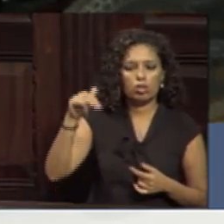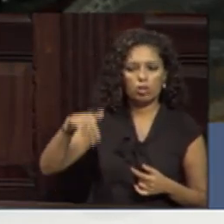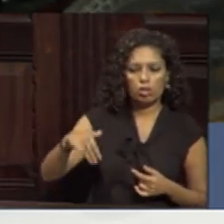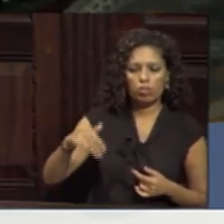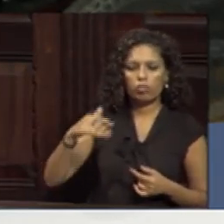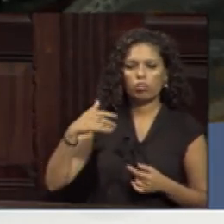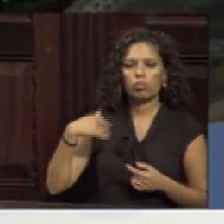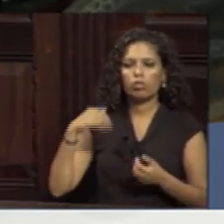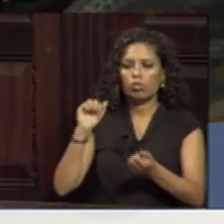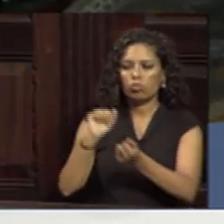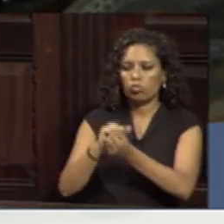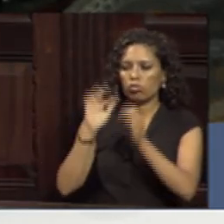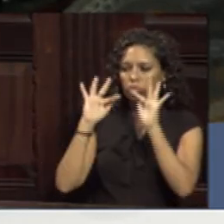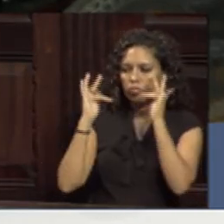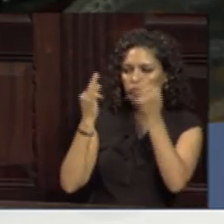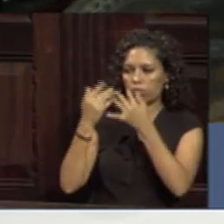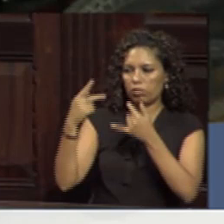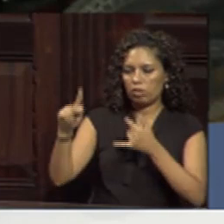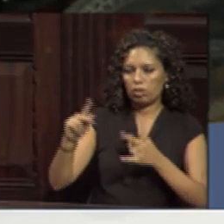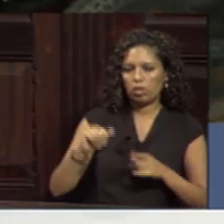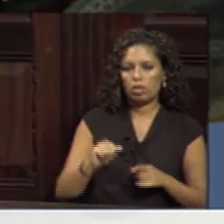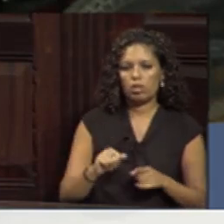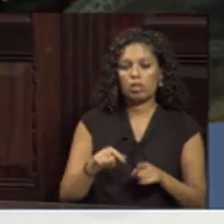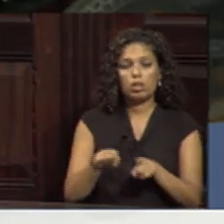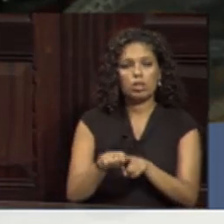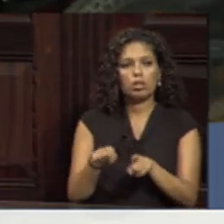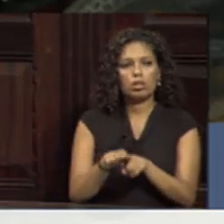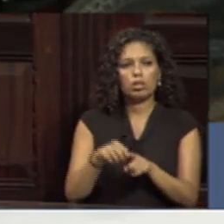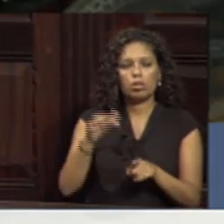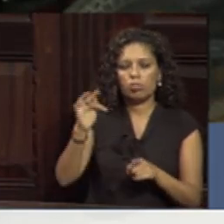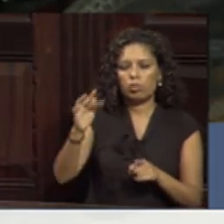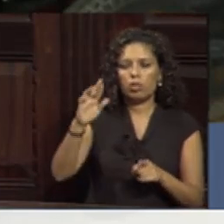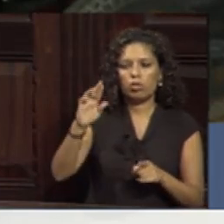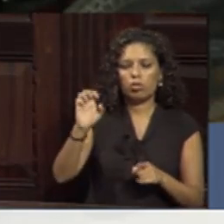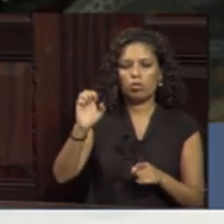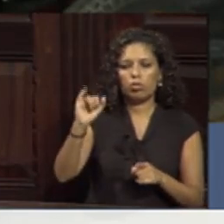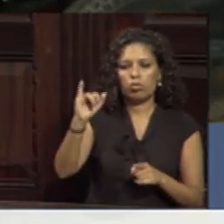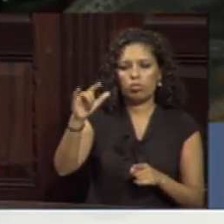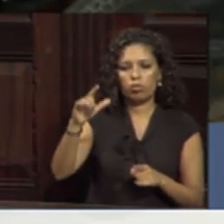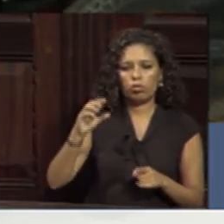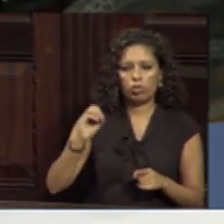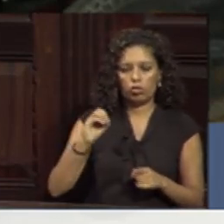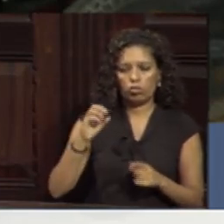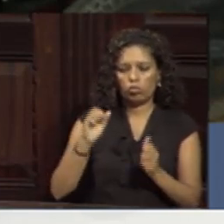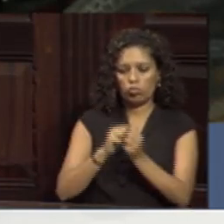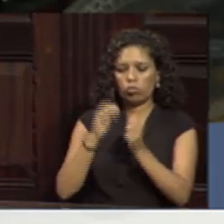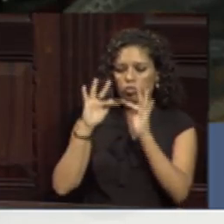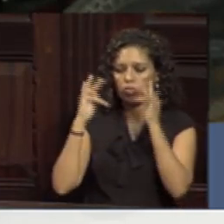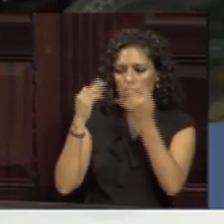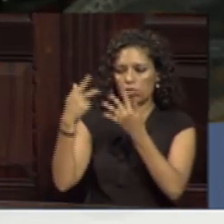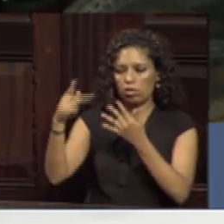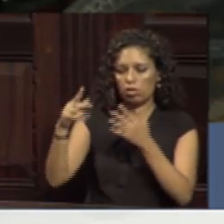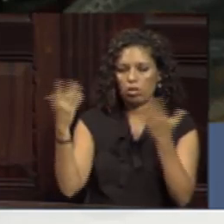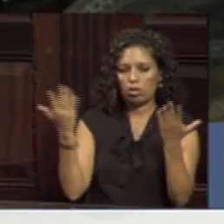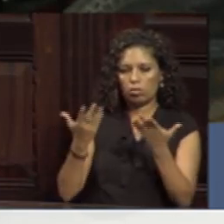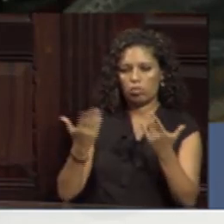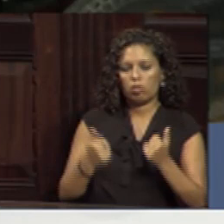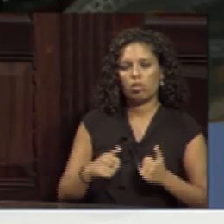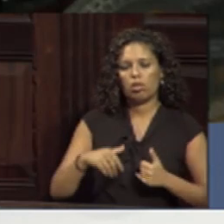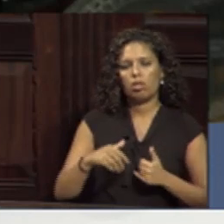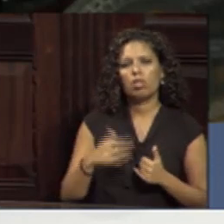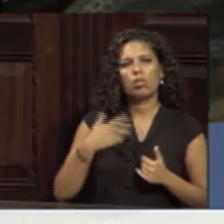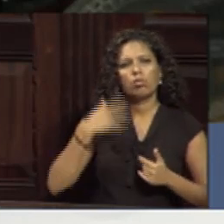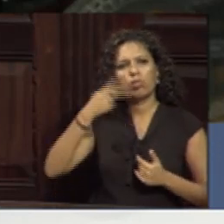vereadora Marielle, e o Marcelo Freixo. E dizendo que, novamente, que não pode ficar